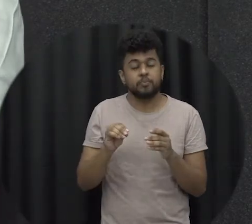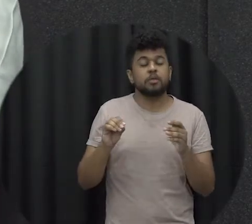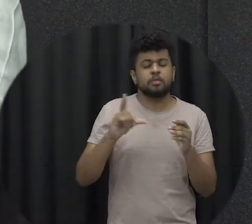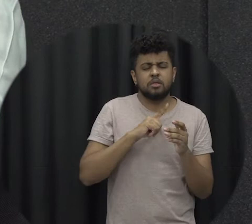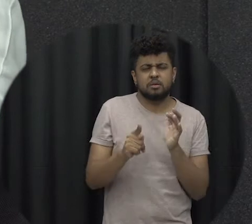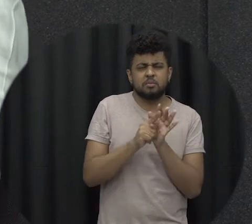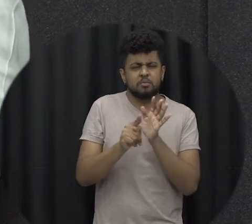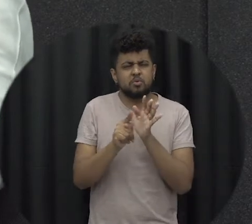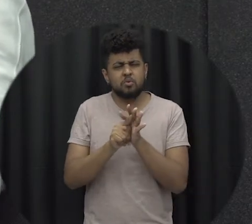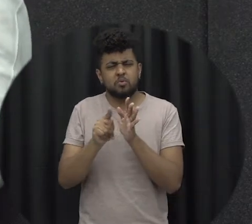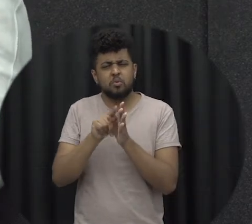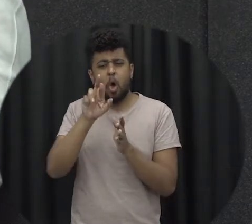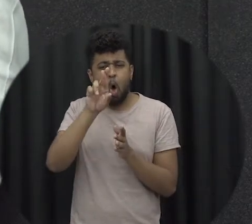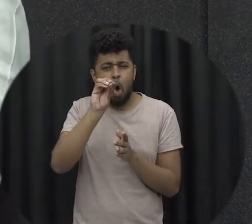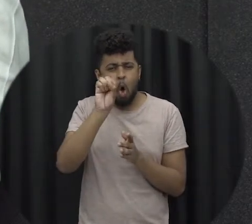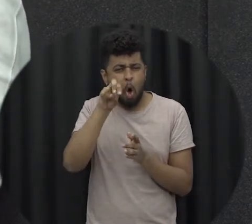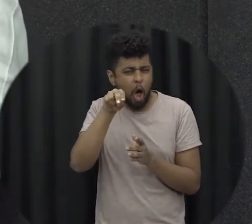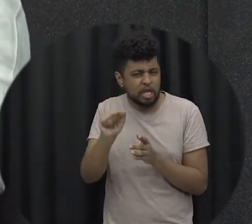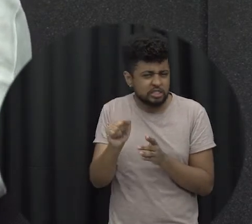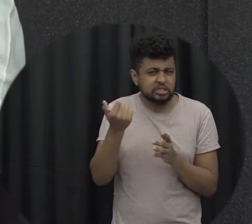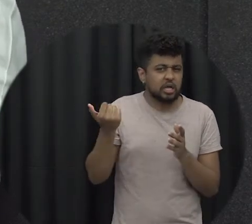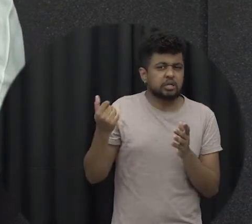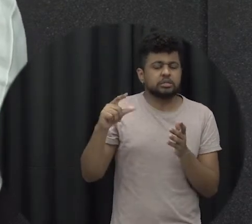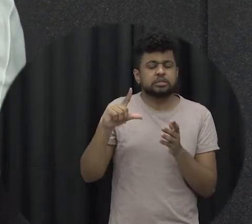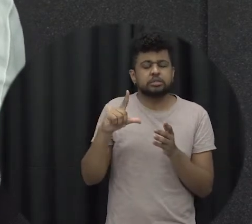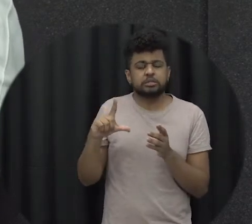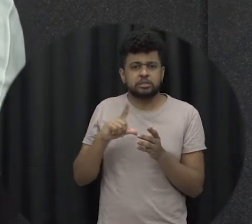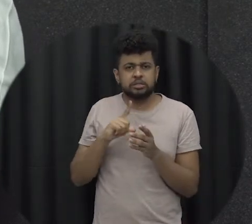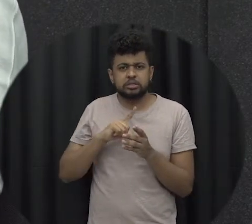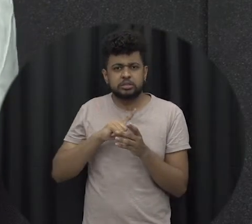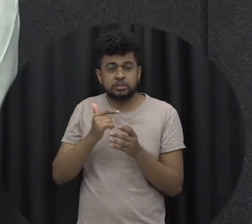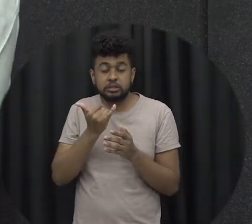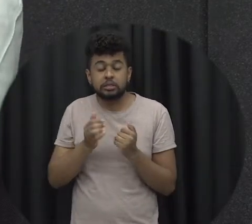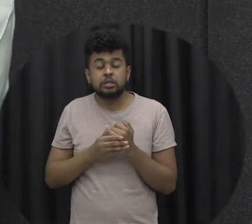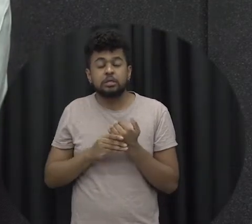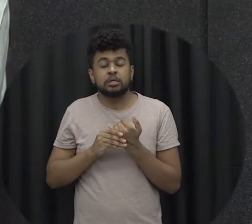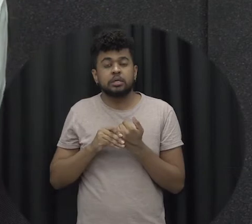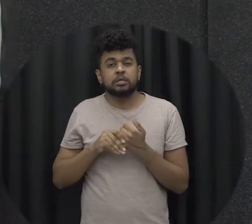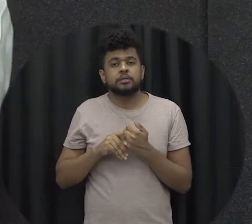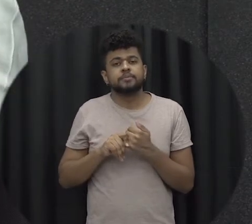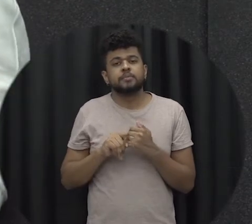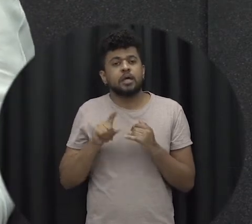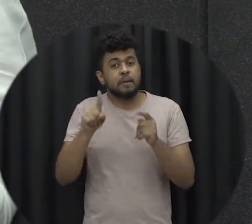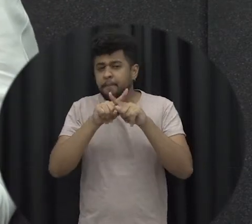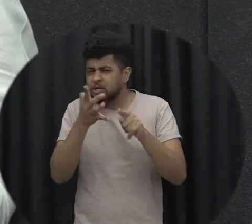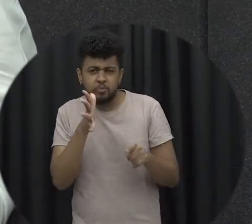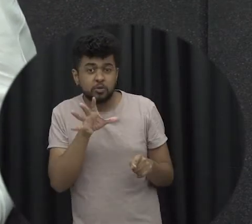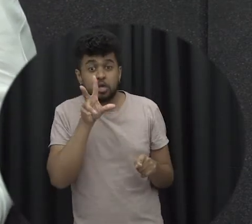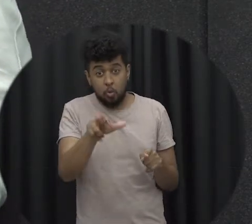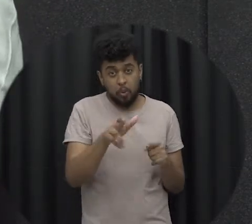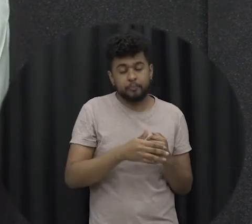tem aquela gosma lá, tem um nome, né? Sempre esqueço o nome daquele negócio de scoop lá de cima. É mais ou menos